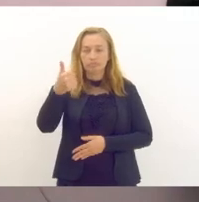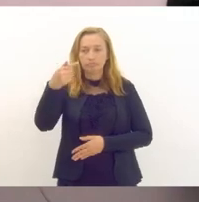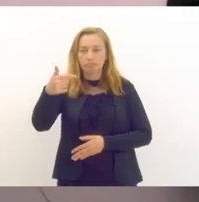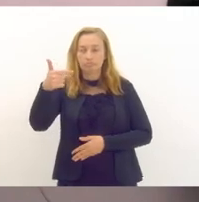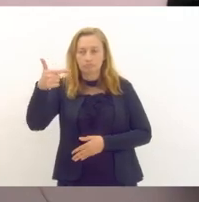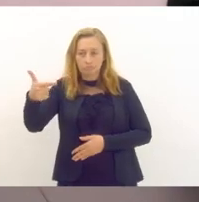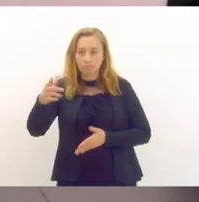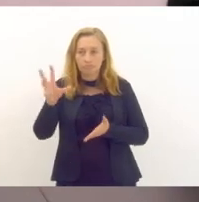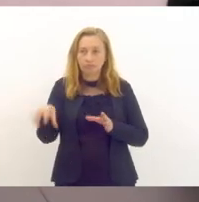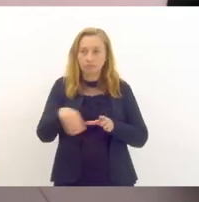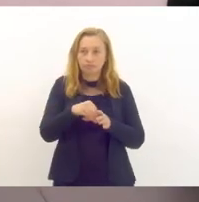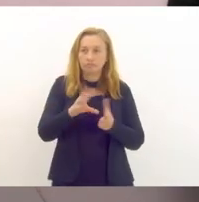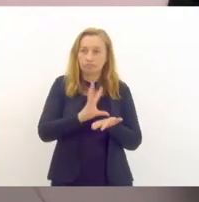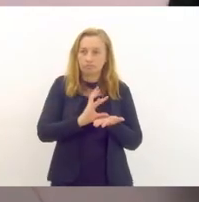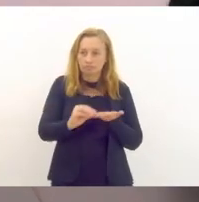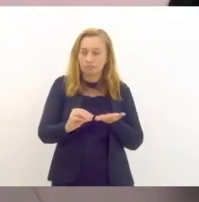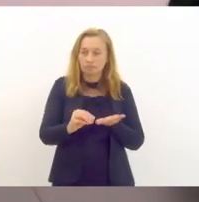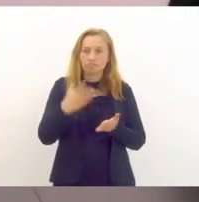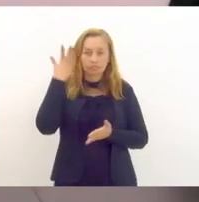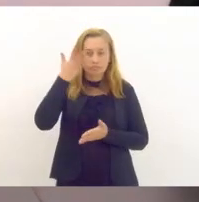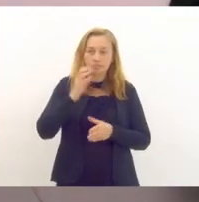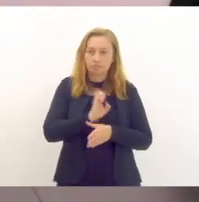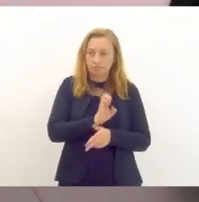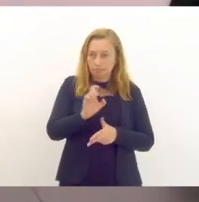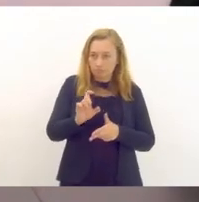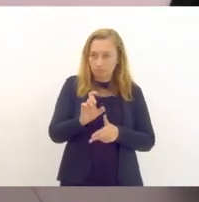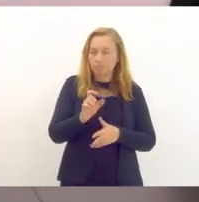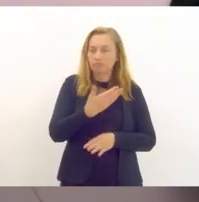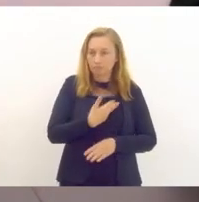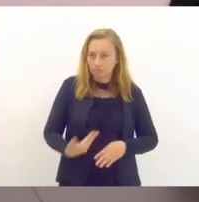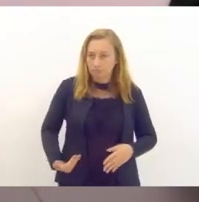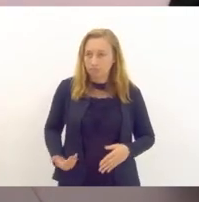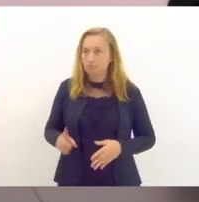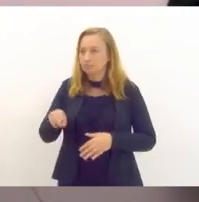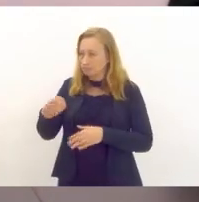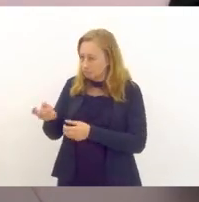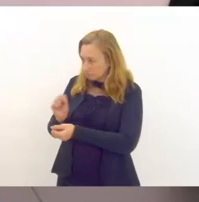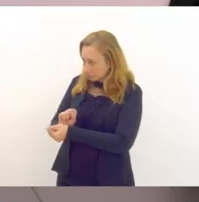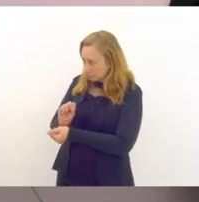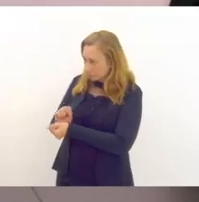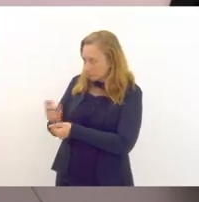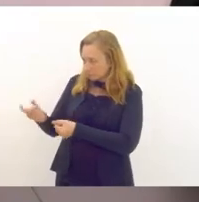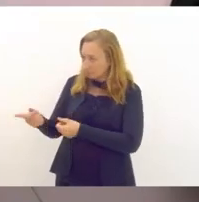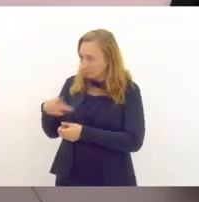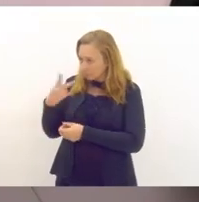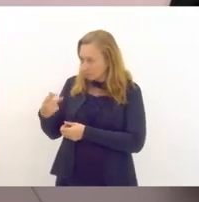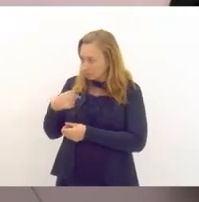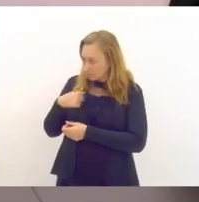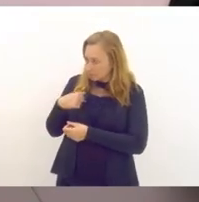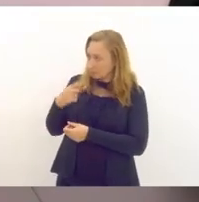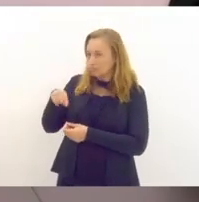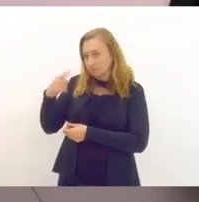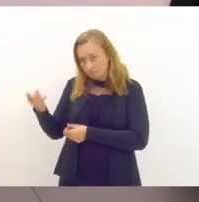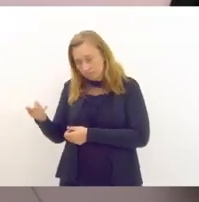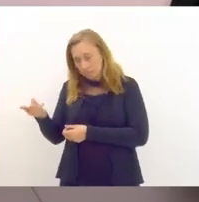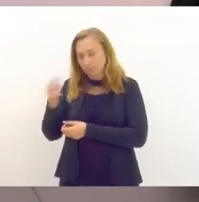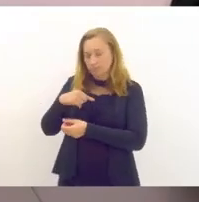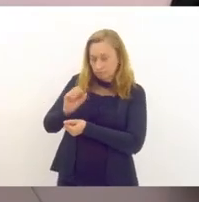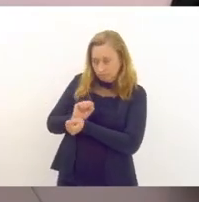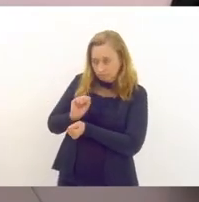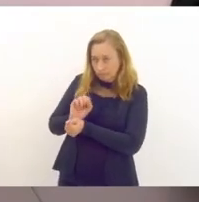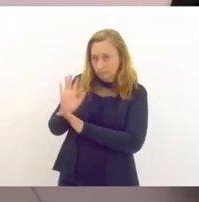pauta que é mensagem do governador já falou eu vou falar depois eu volto a palavra depois depois